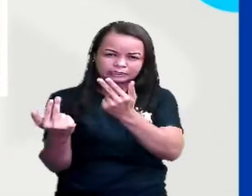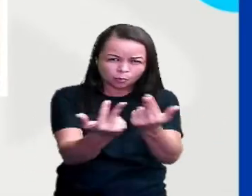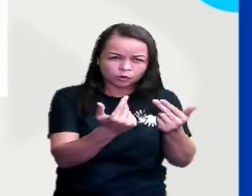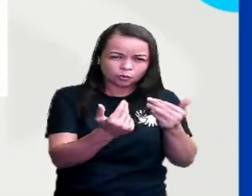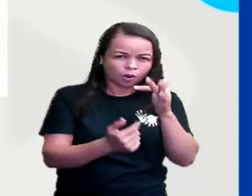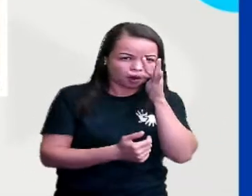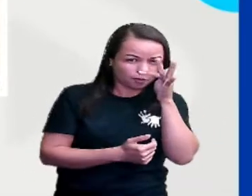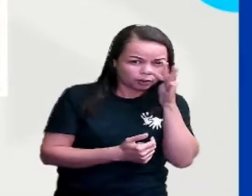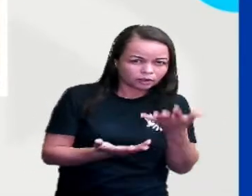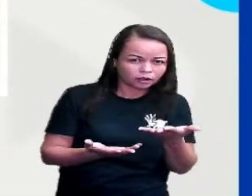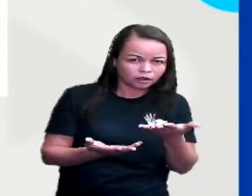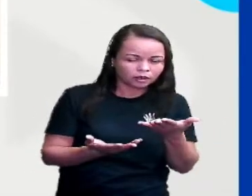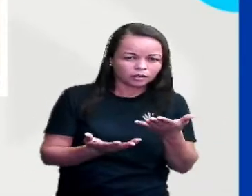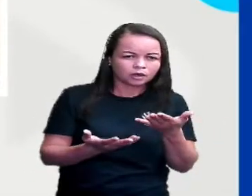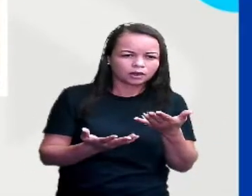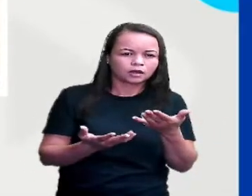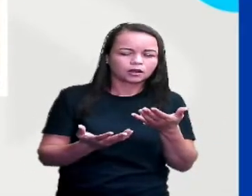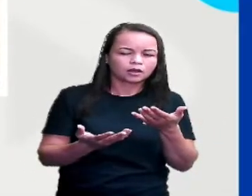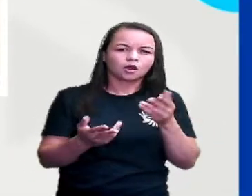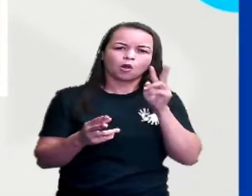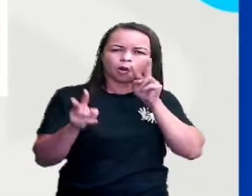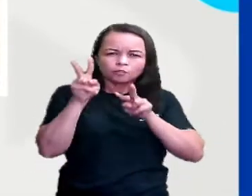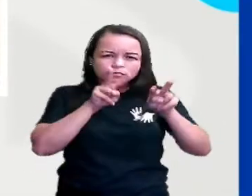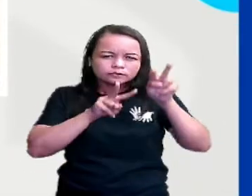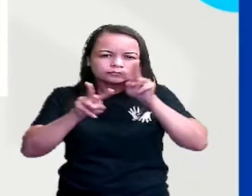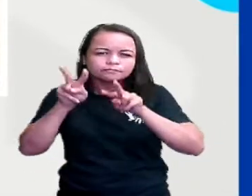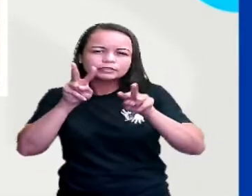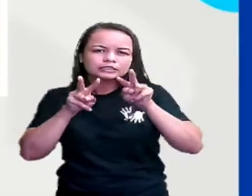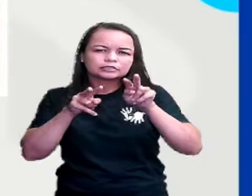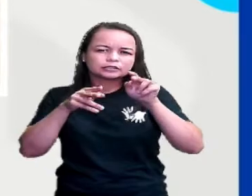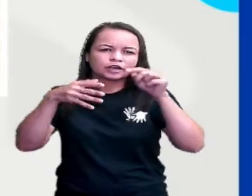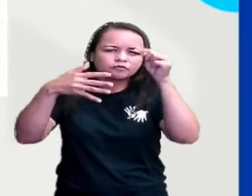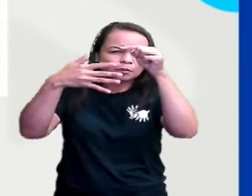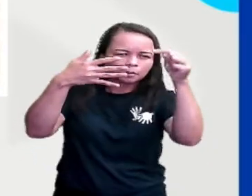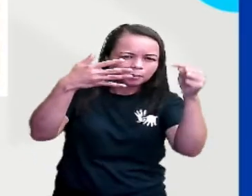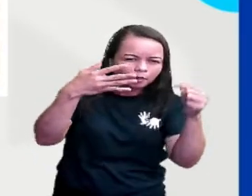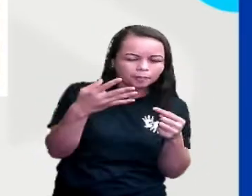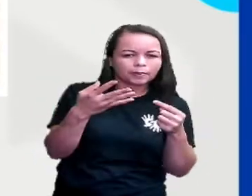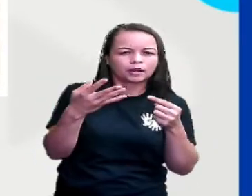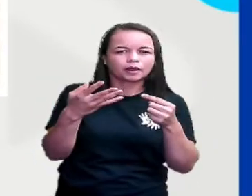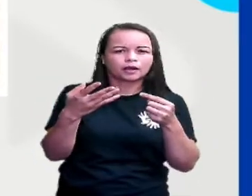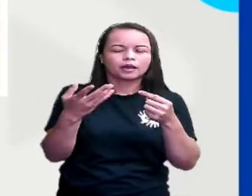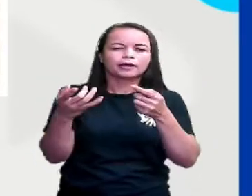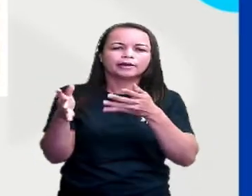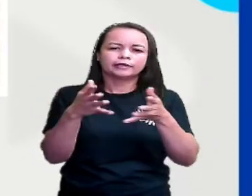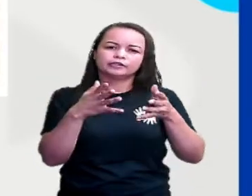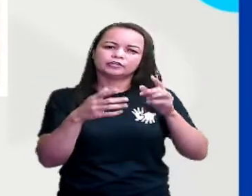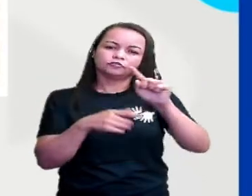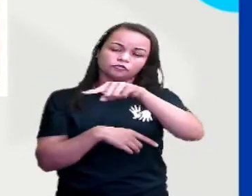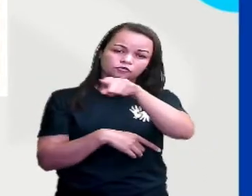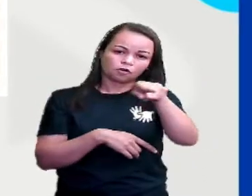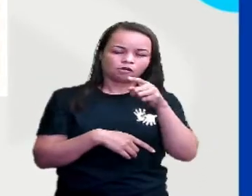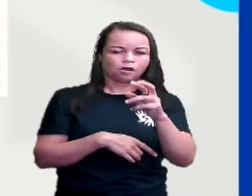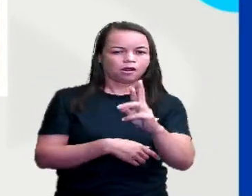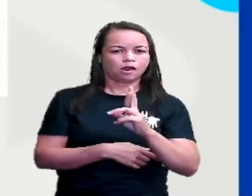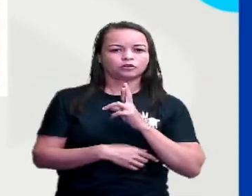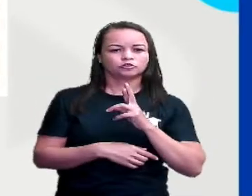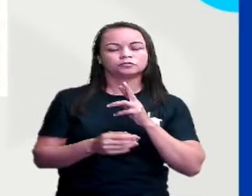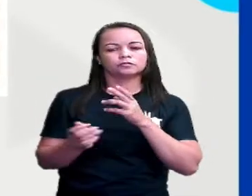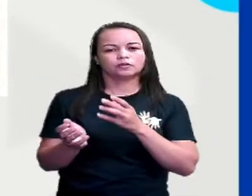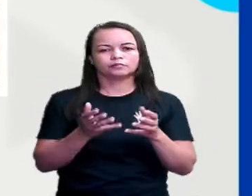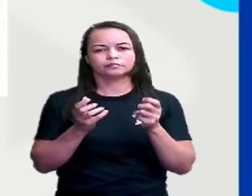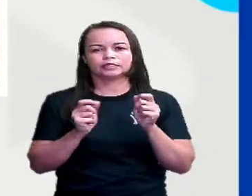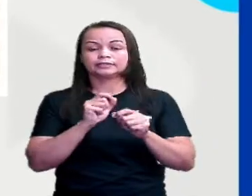lá observar cada um dos ambientes atentamente e eu quero que você me responda se essas plantas